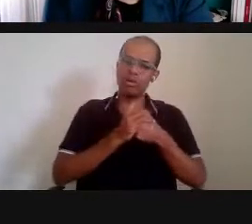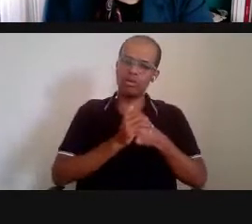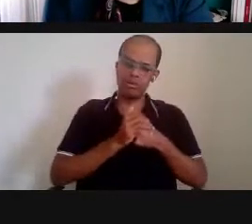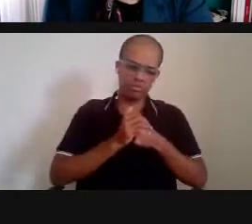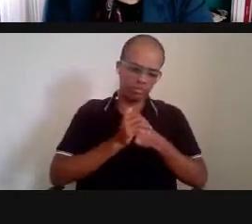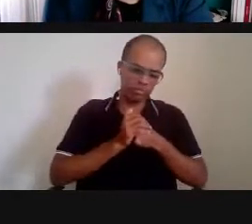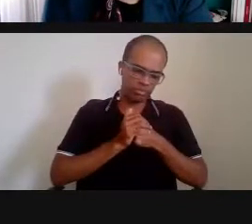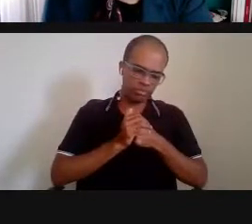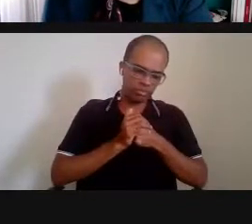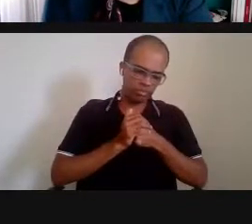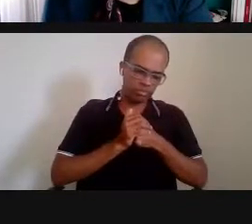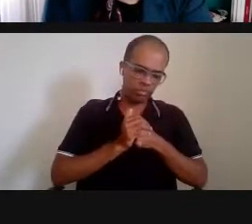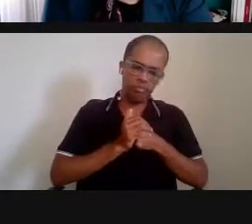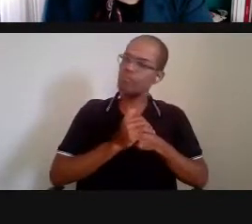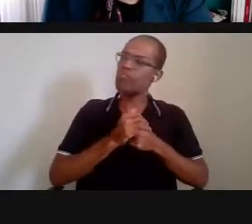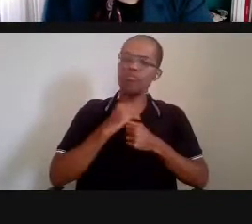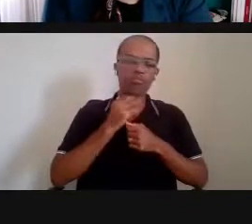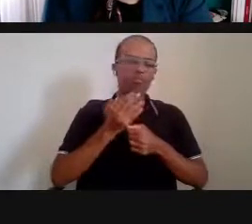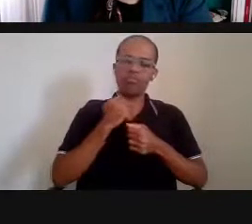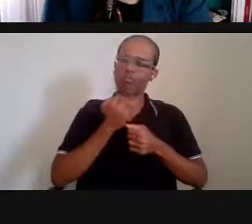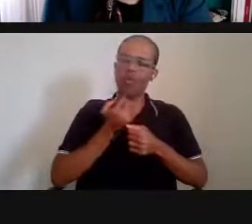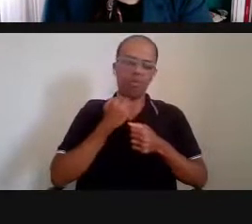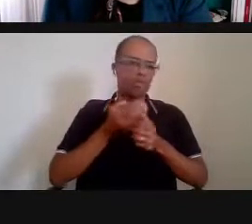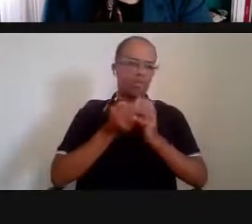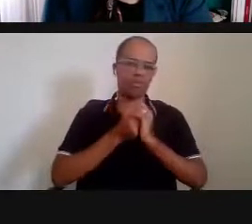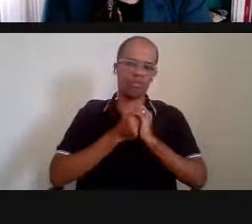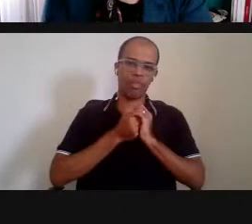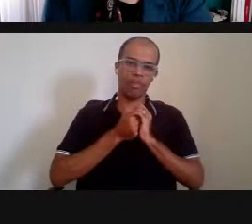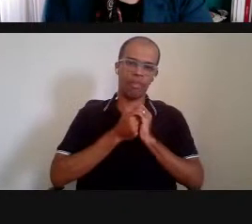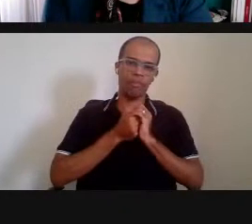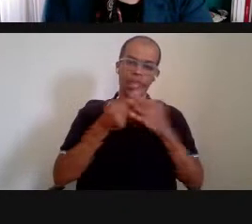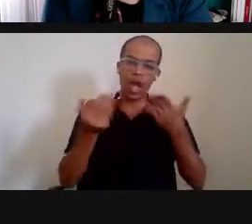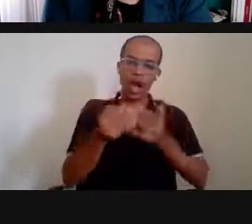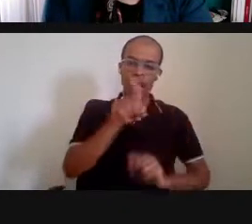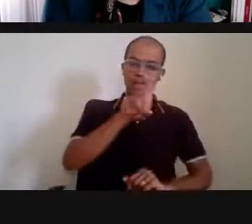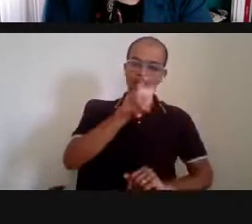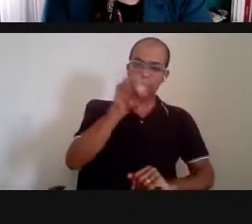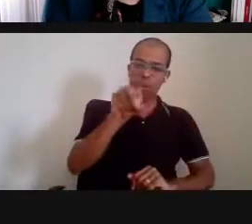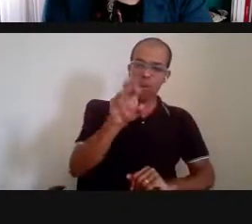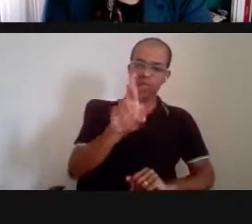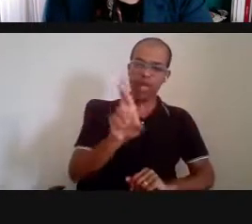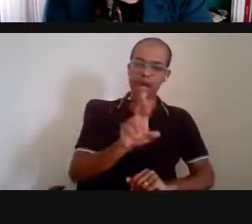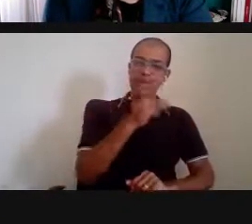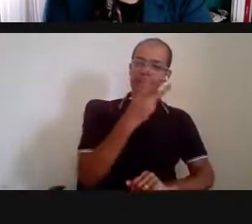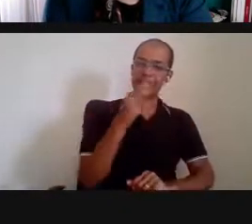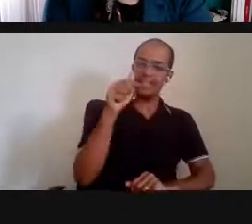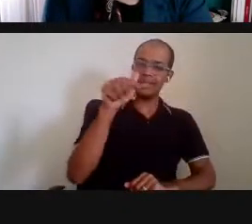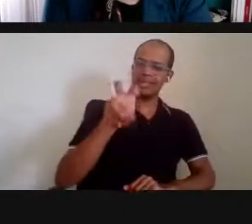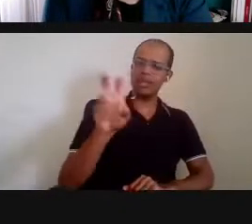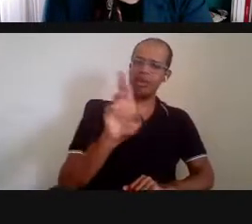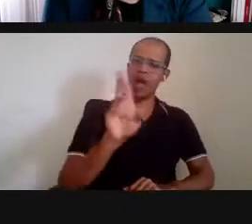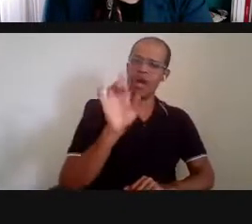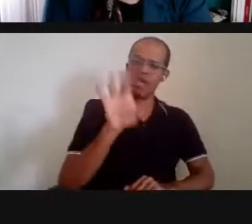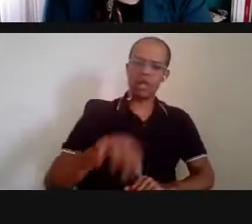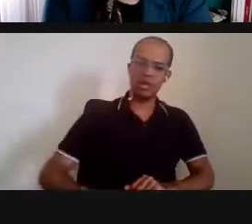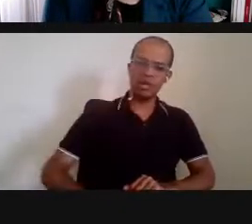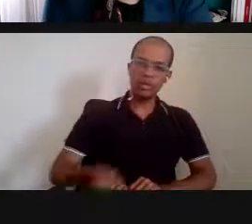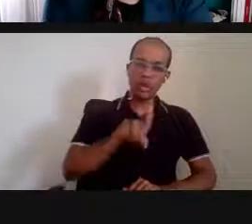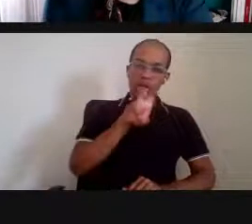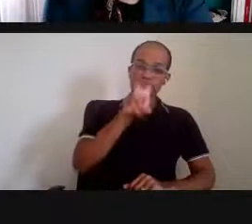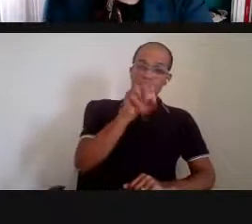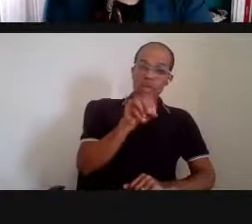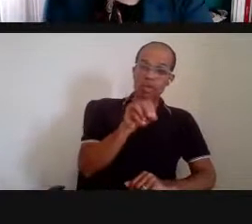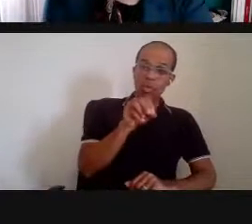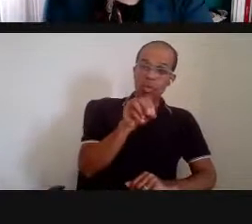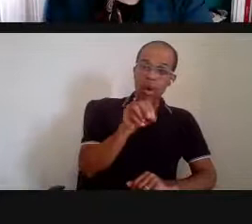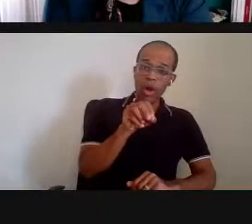Não foi conseguido. Agora, na renovação, virou 150 e 375. Com 150, não, tu